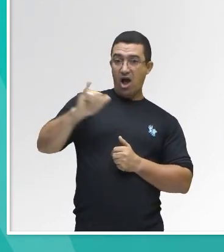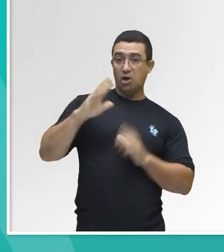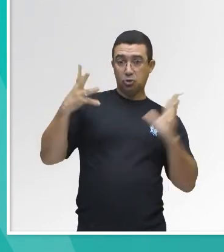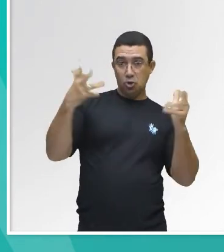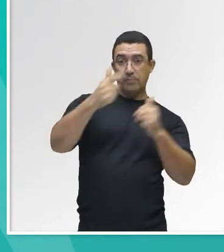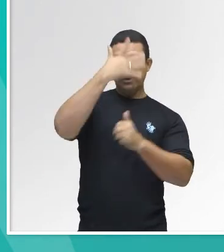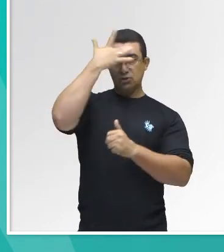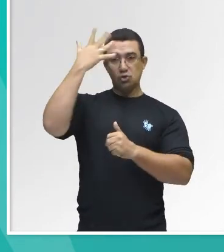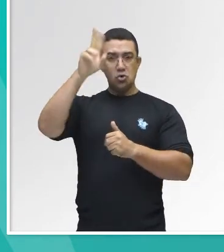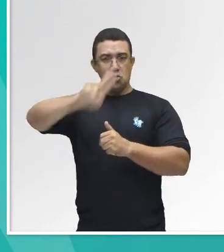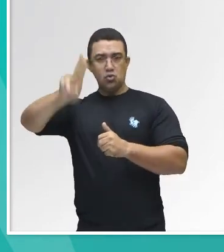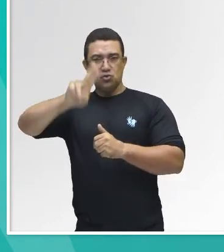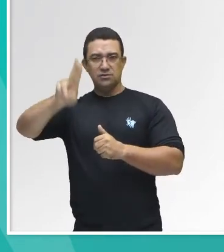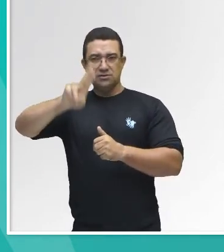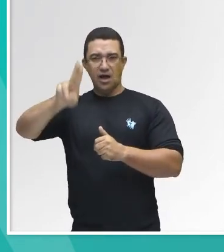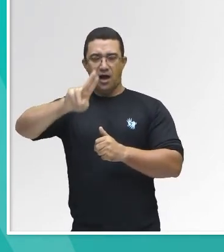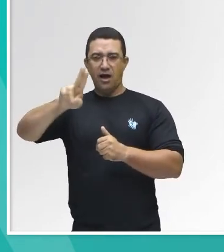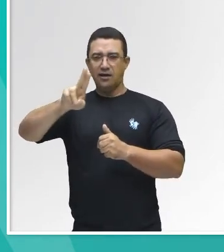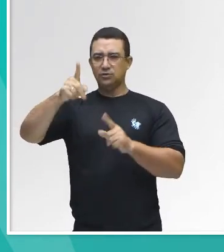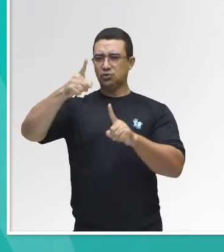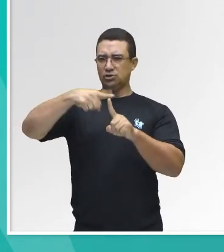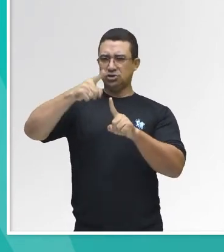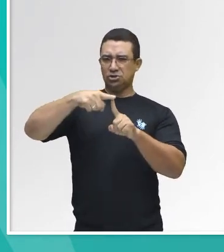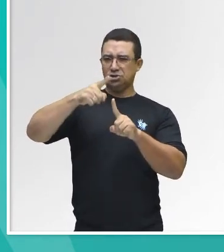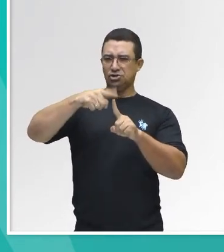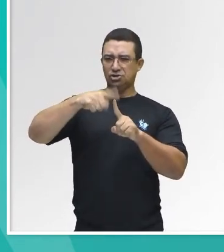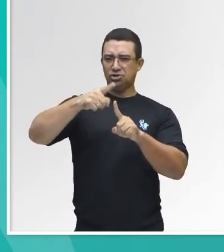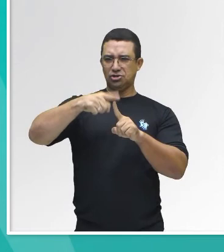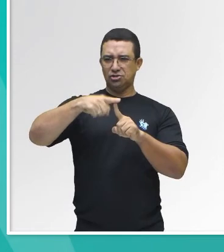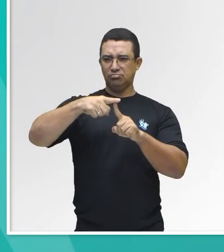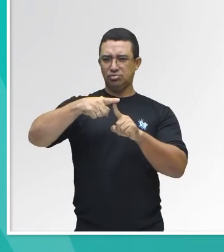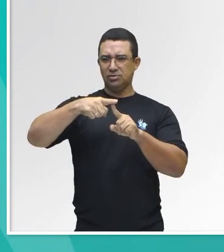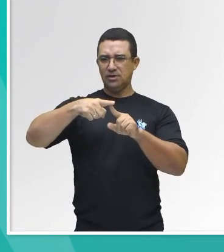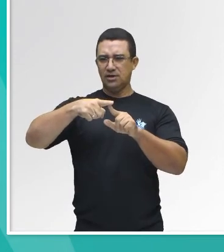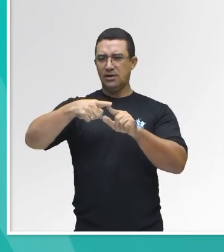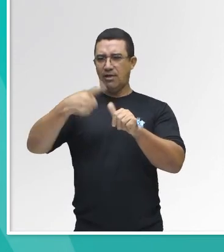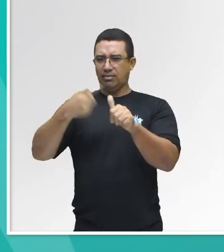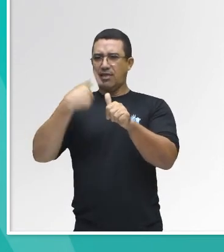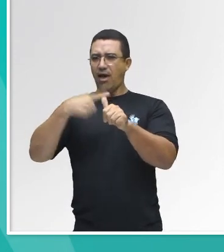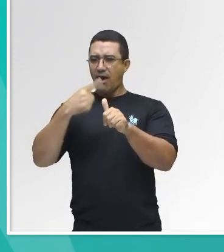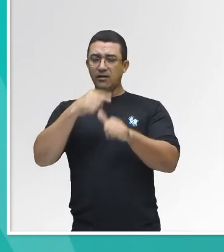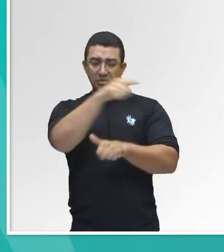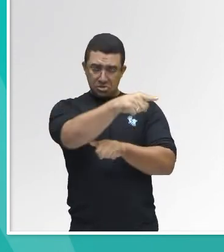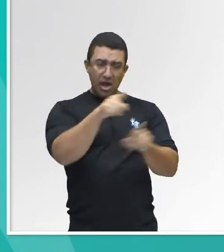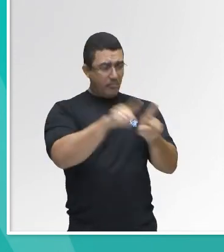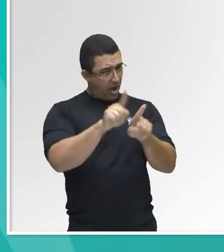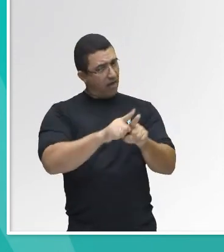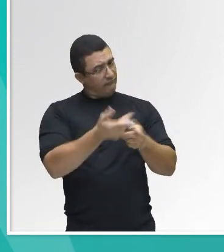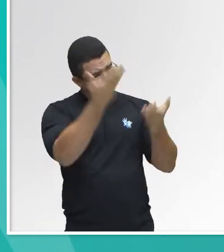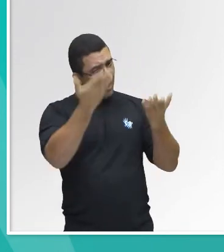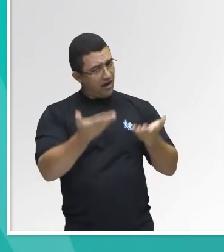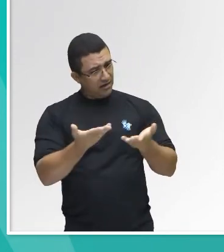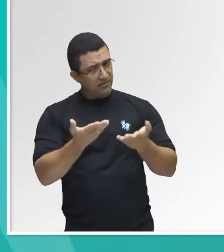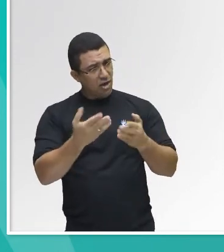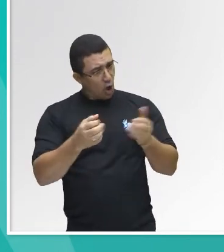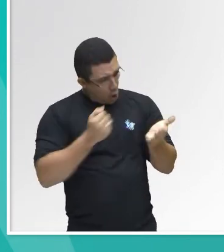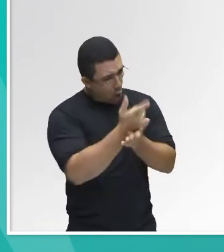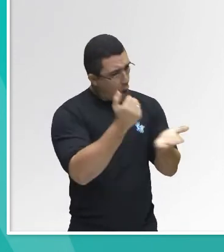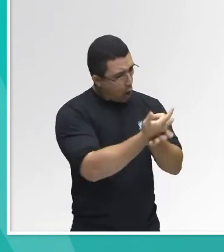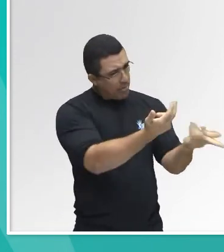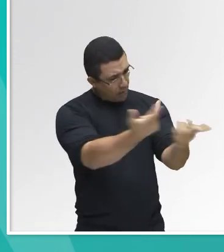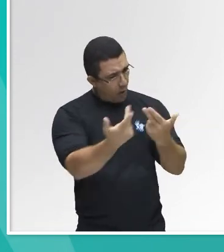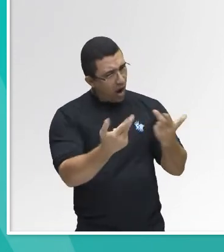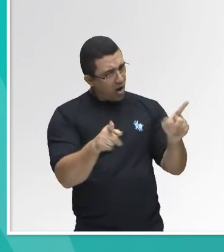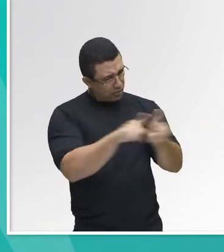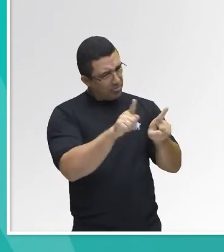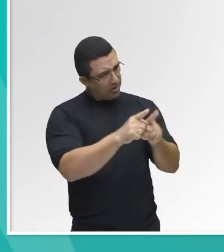usando esse tipo de tênis. Usa também, né? Segue a maioria, certo? Então,